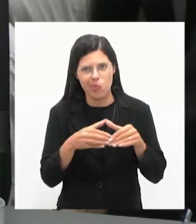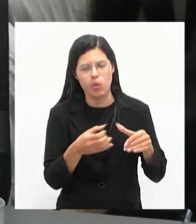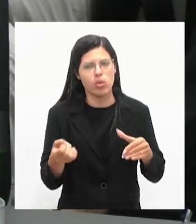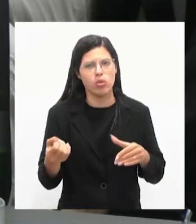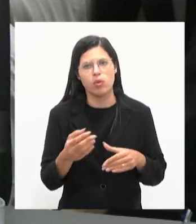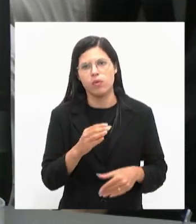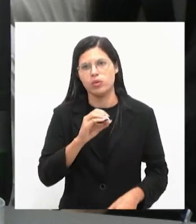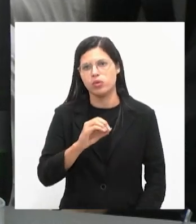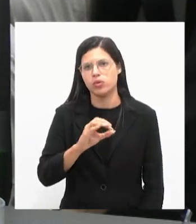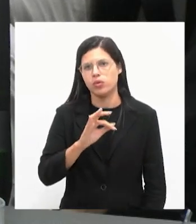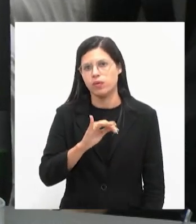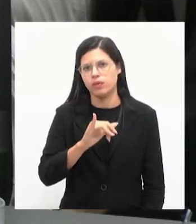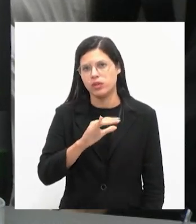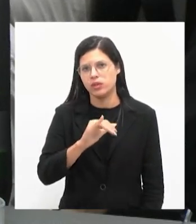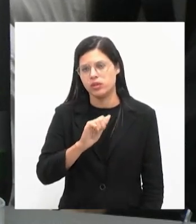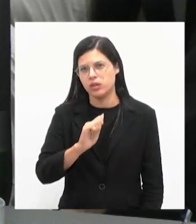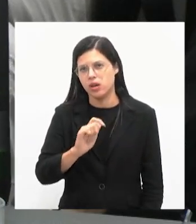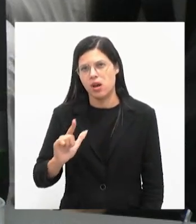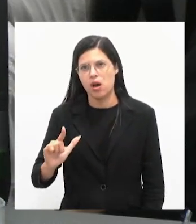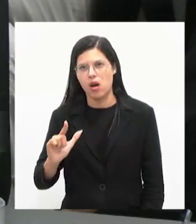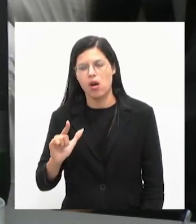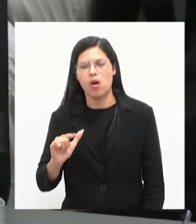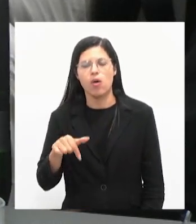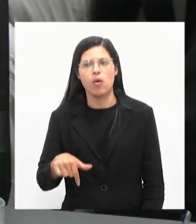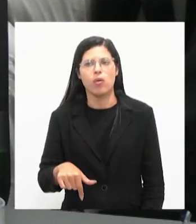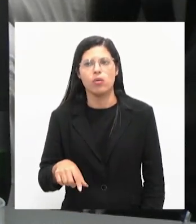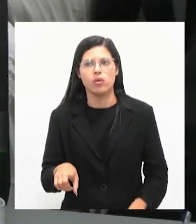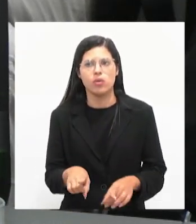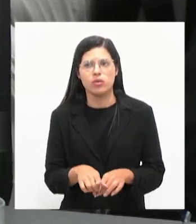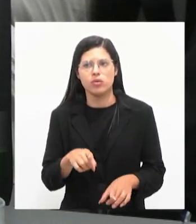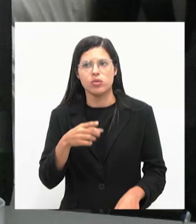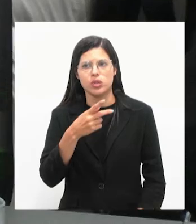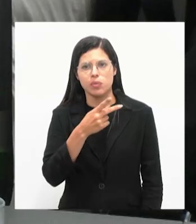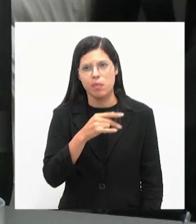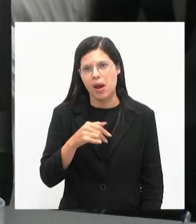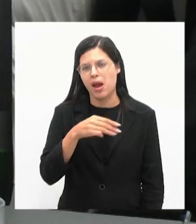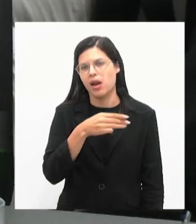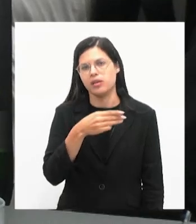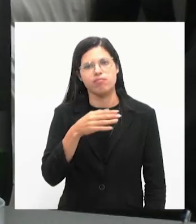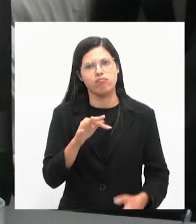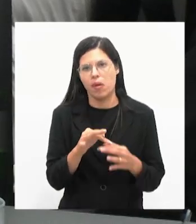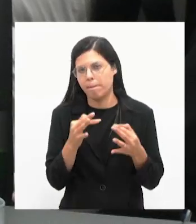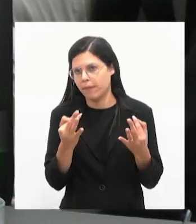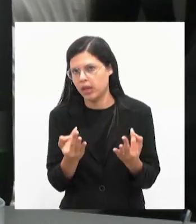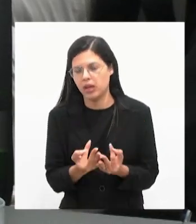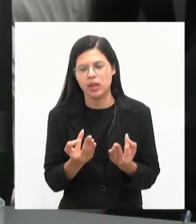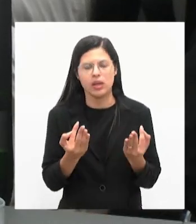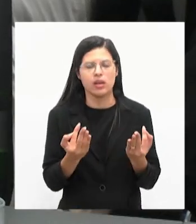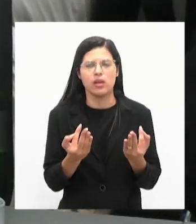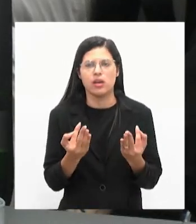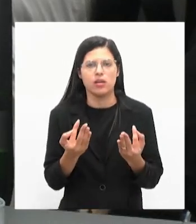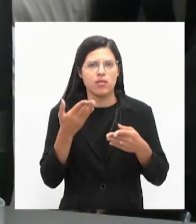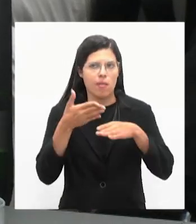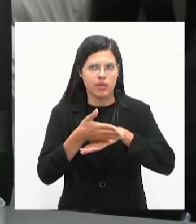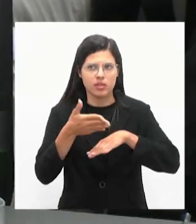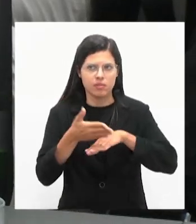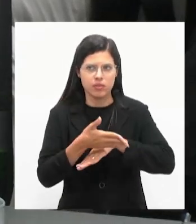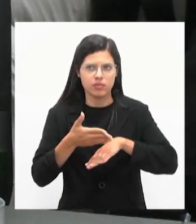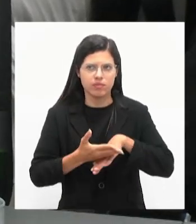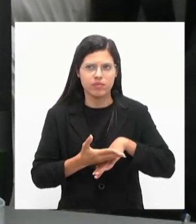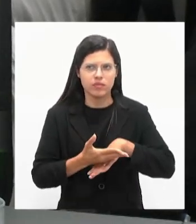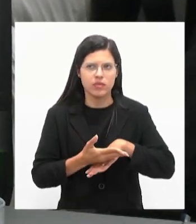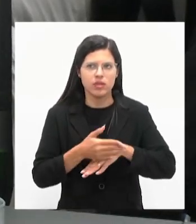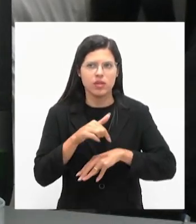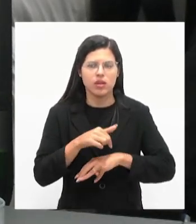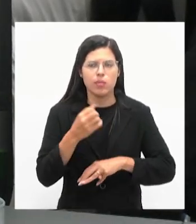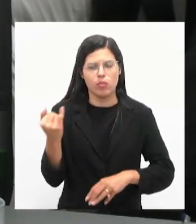Academia Militar. Então, os parentes, os pais, as mães estão todos lá e não seria de bom termo ele